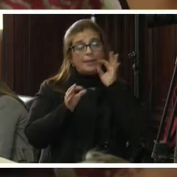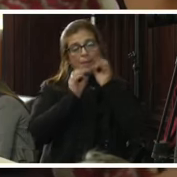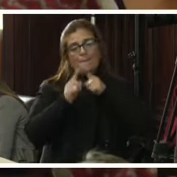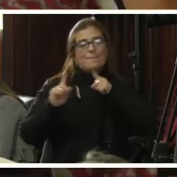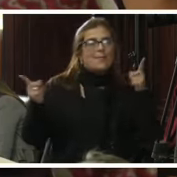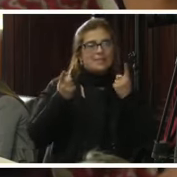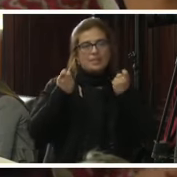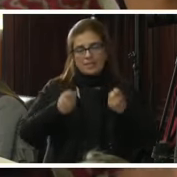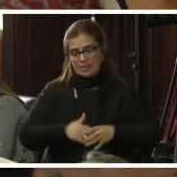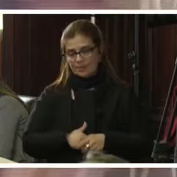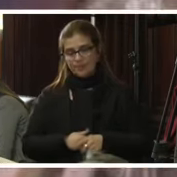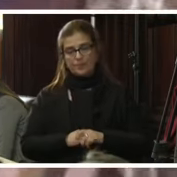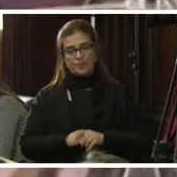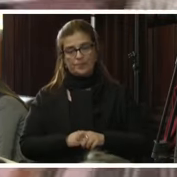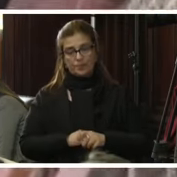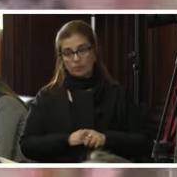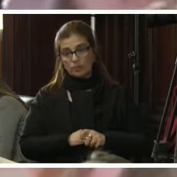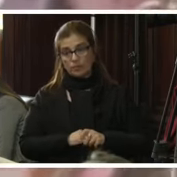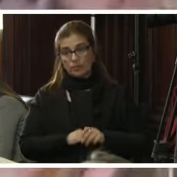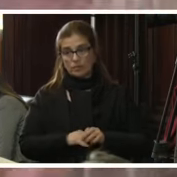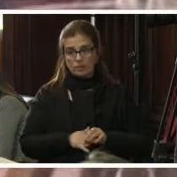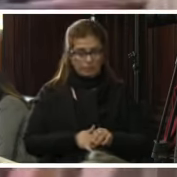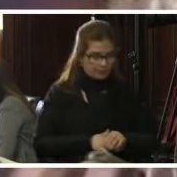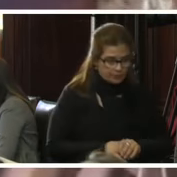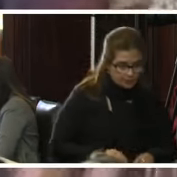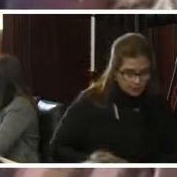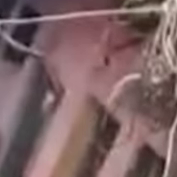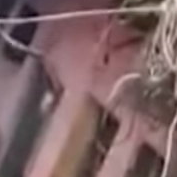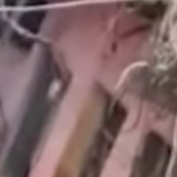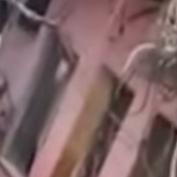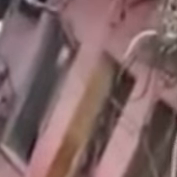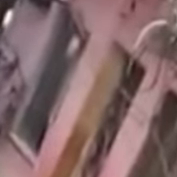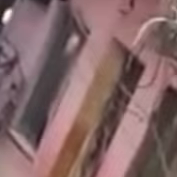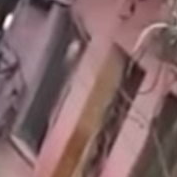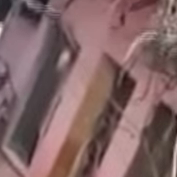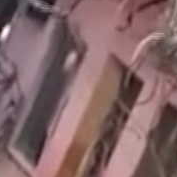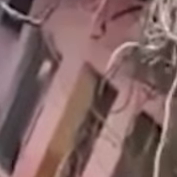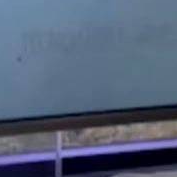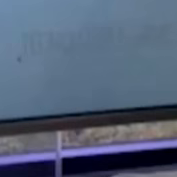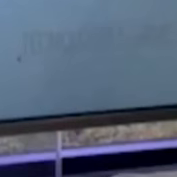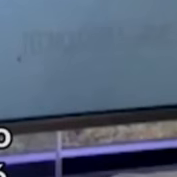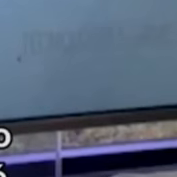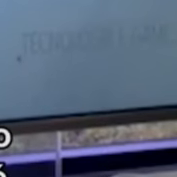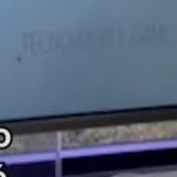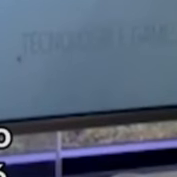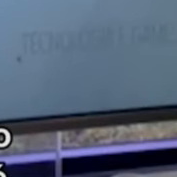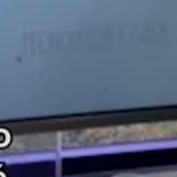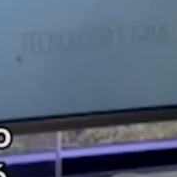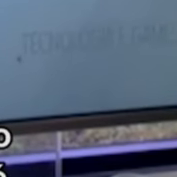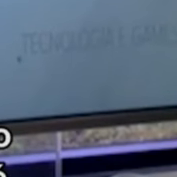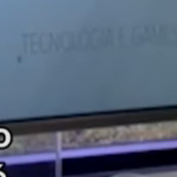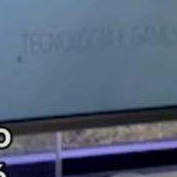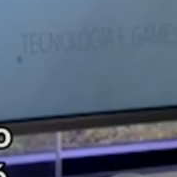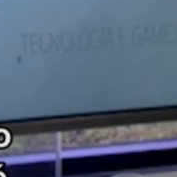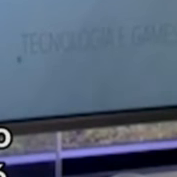explicações. Homem. Homens do Comando de